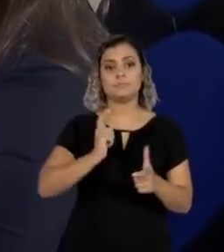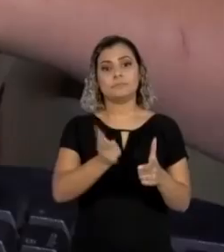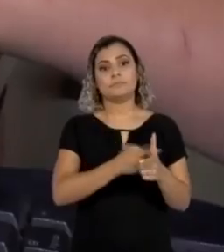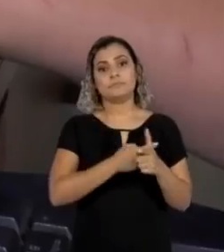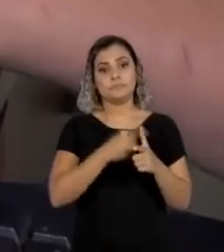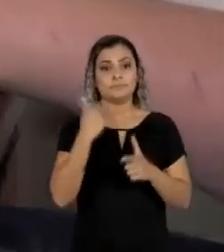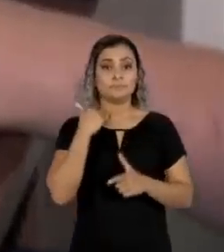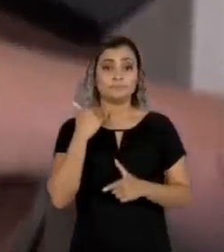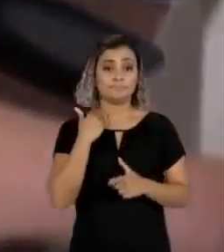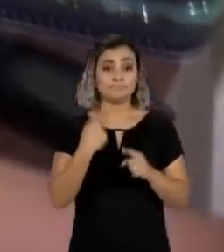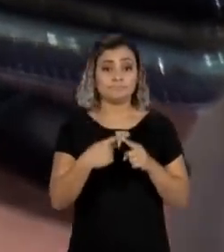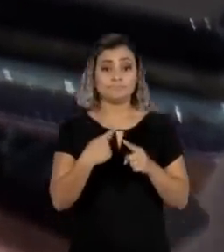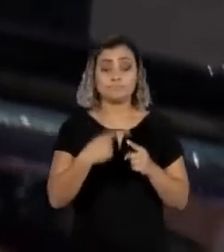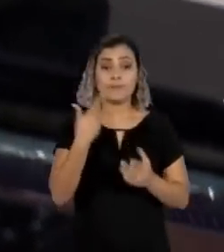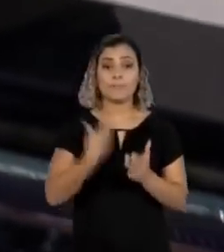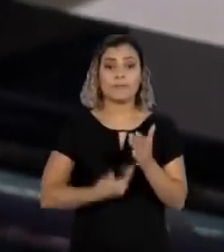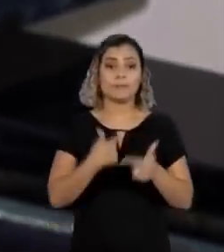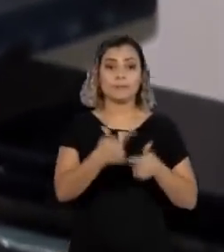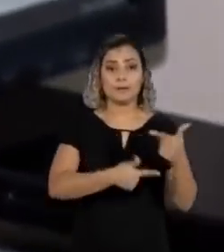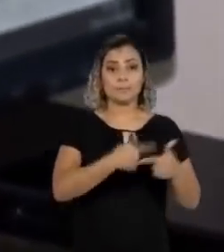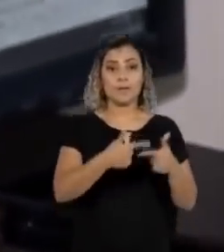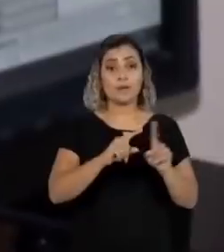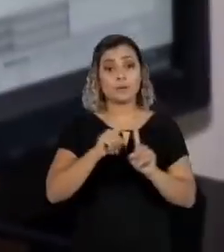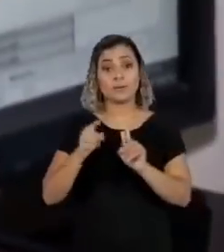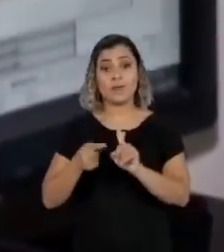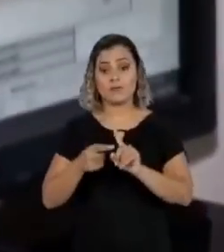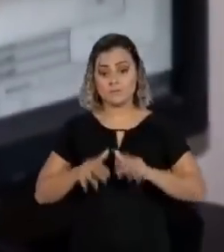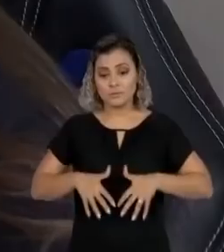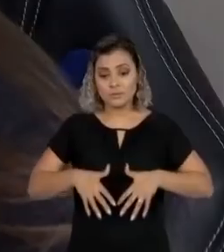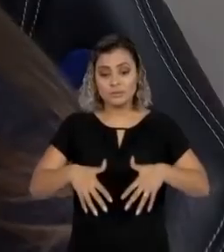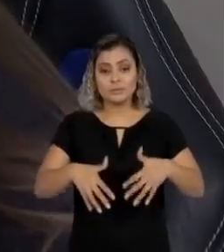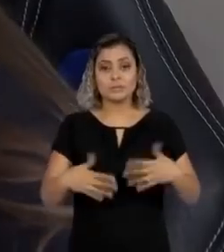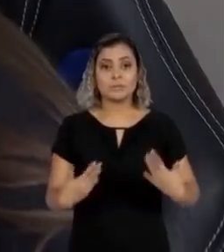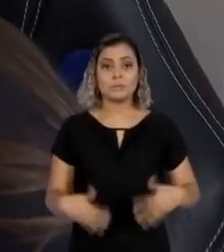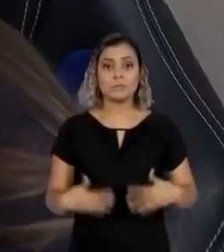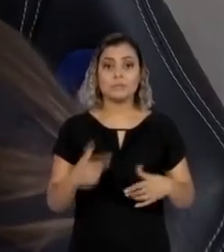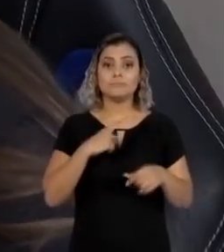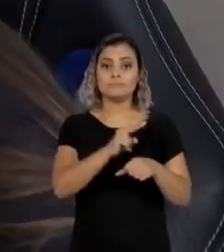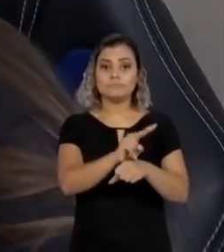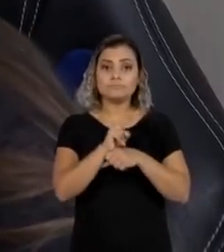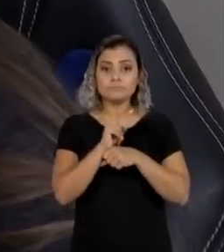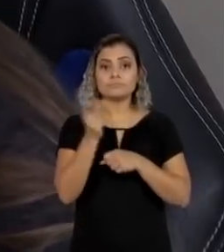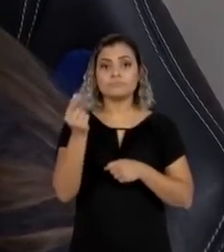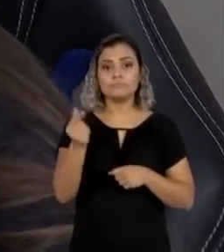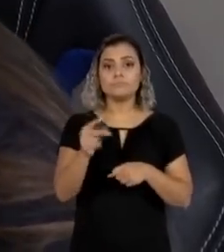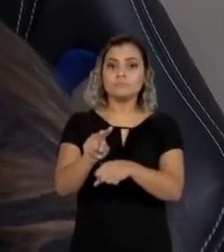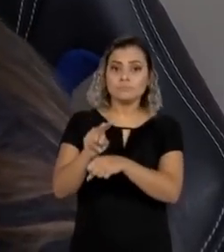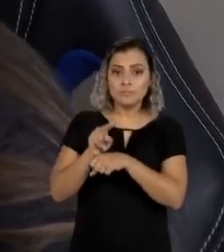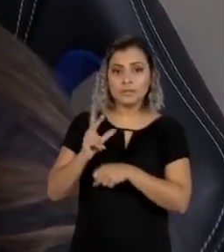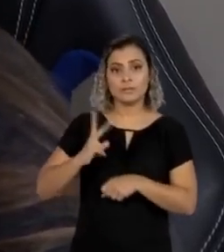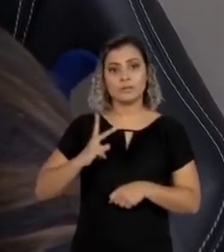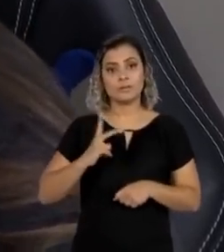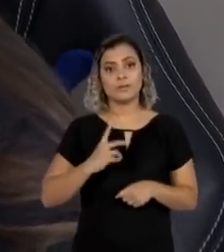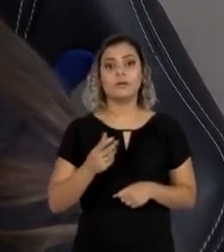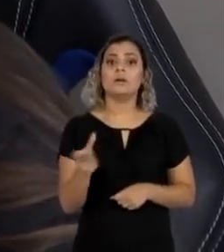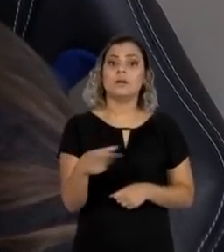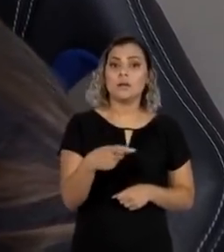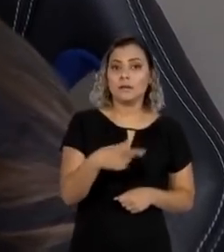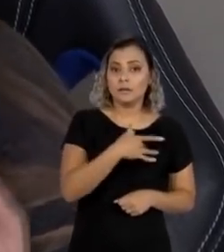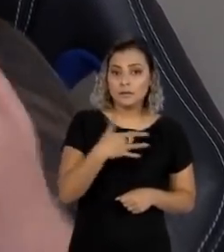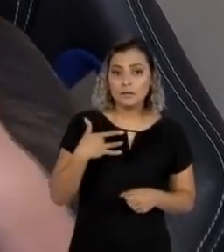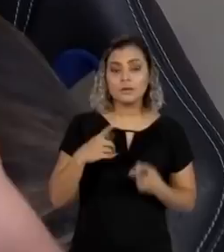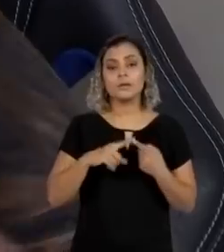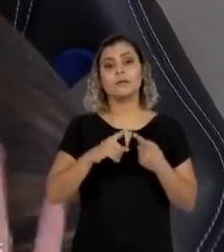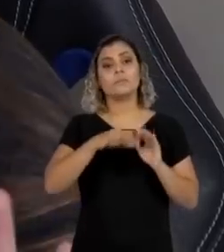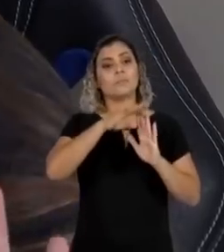com um banco depois que perdeu o emprego e ficou grávida. E foi tudo, foi empréstimo pessoal, cartão de crédito,